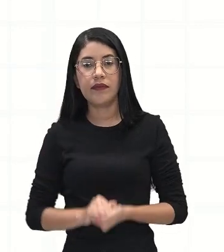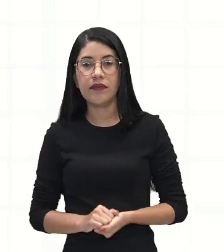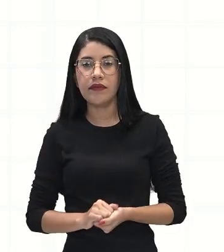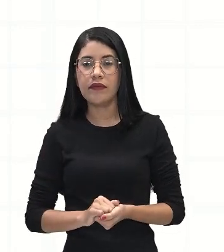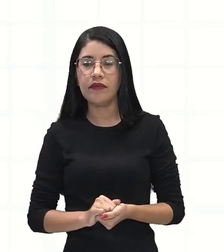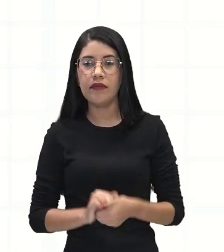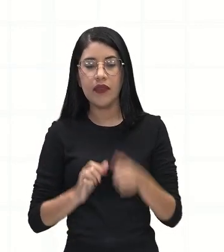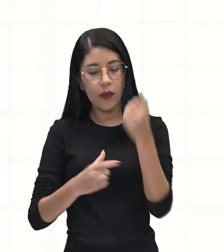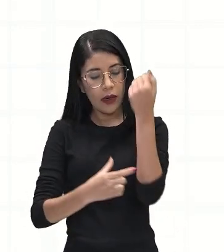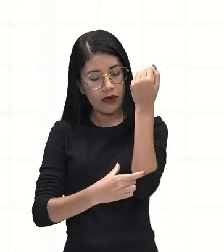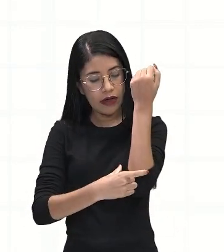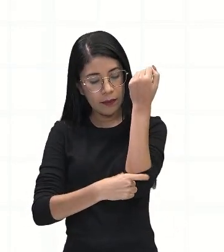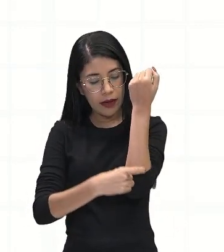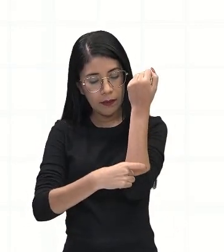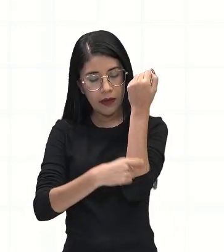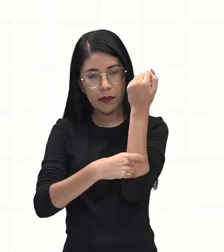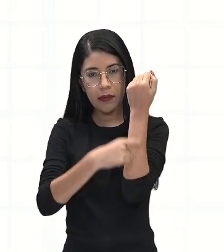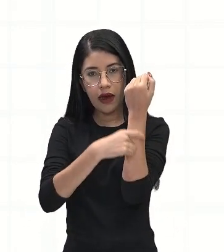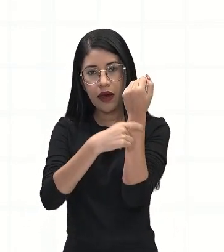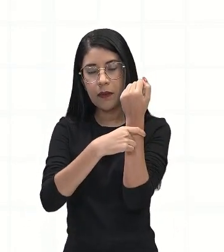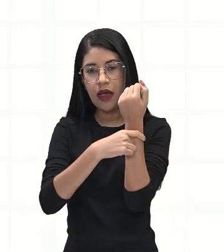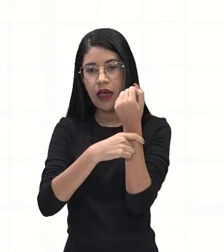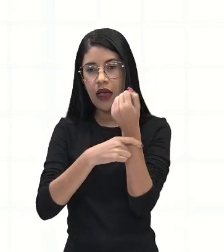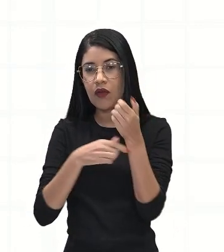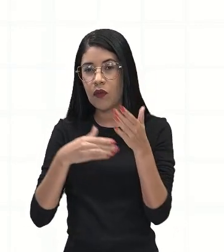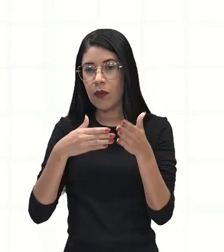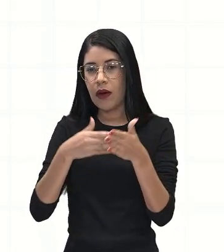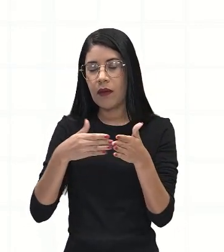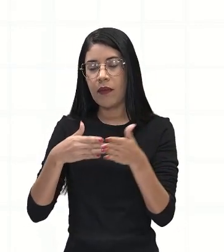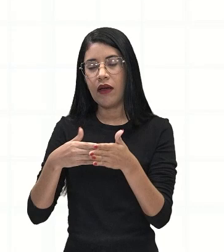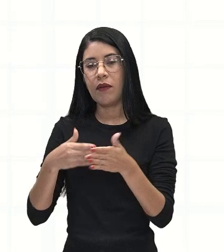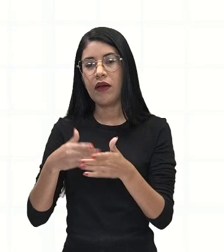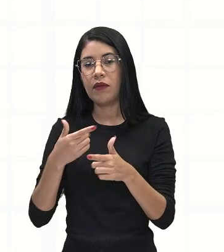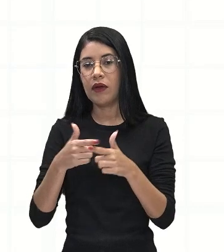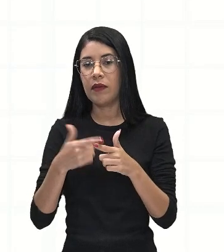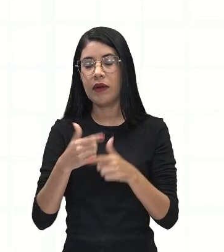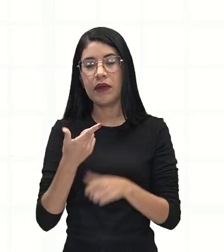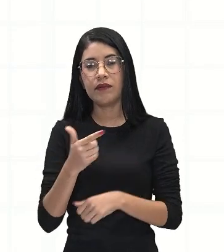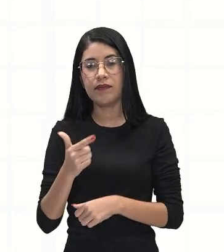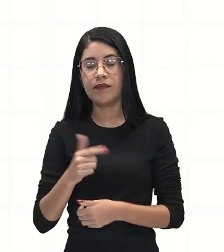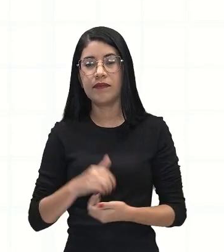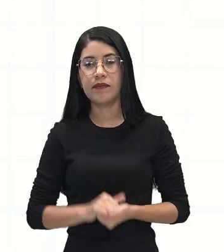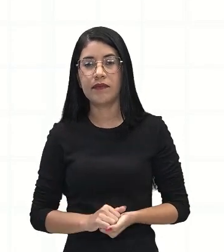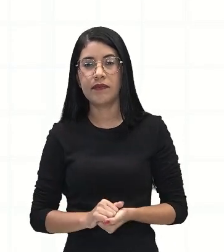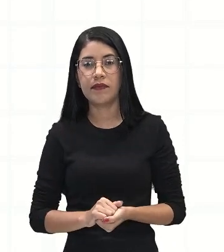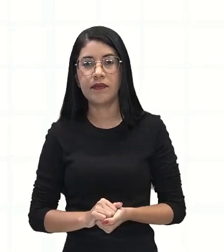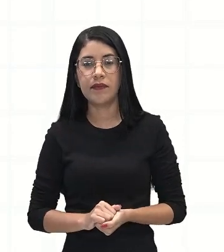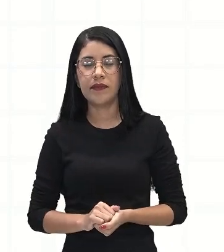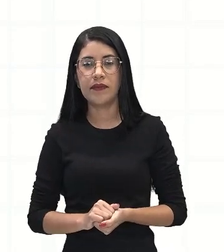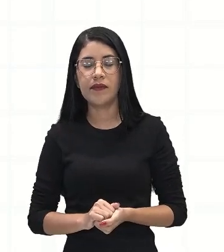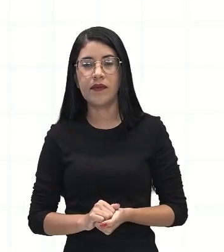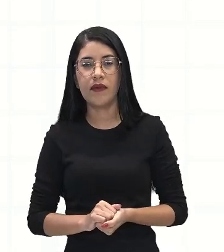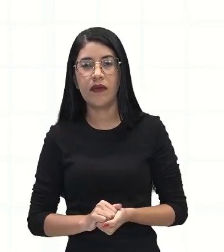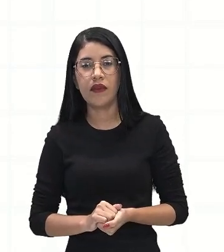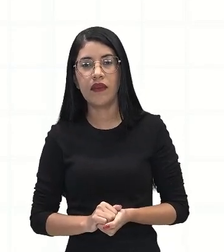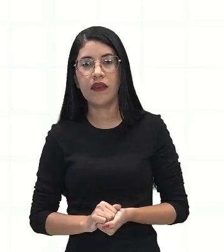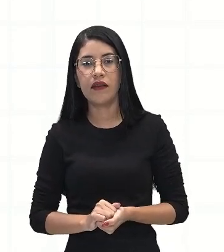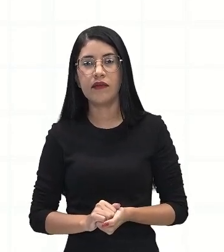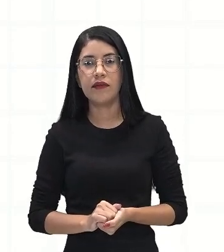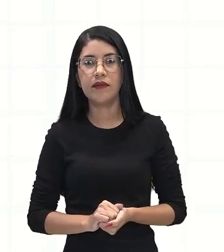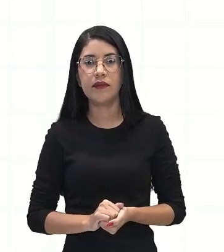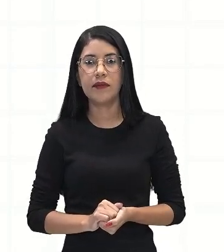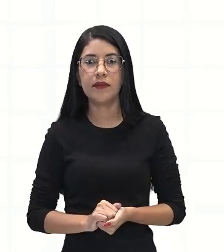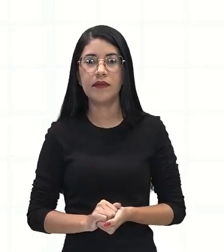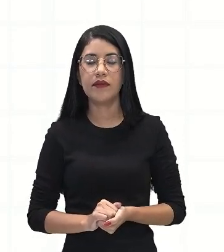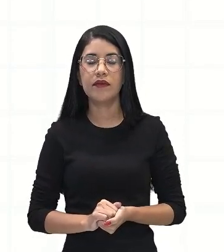vão servir ali para diminuir o impacto causado por essas ações, ok? Então, aqui quais